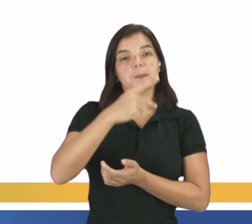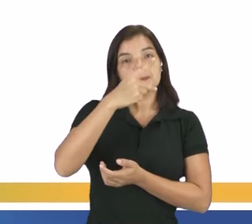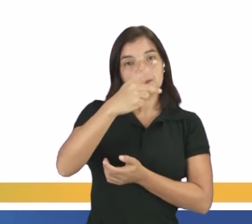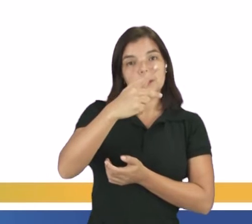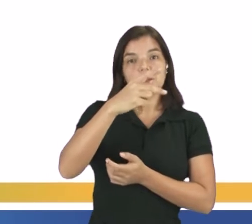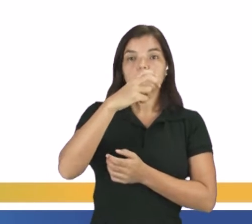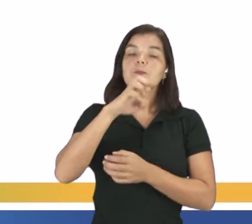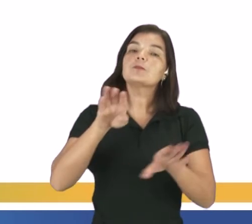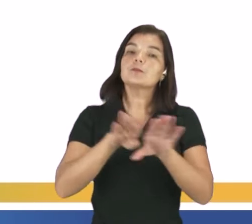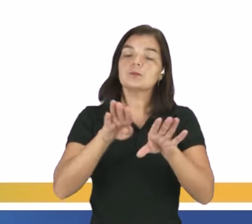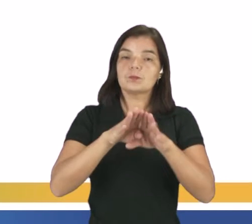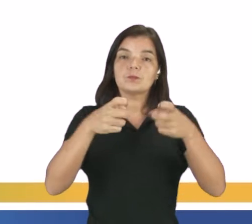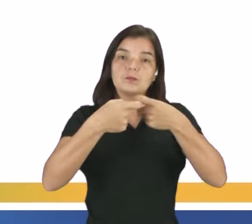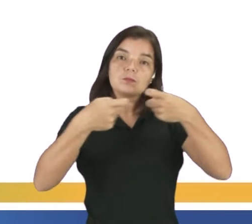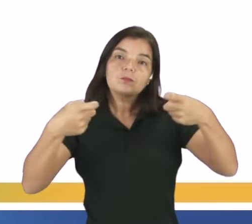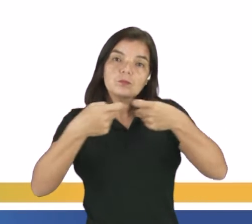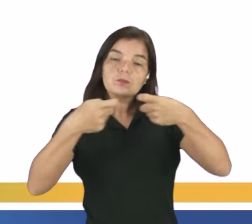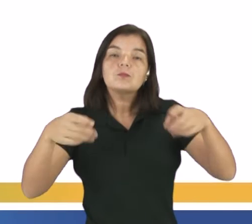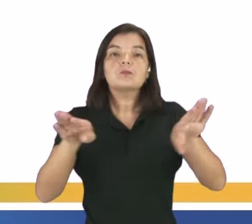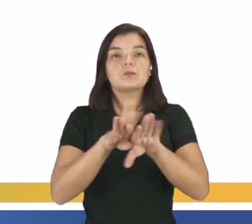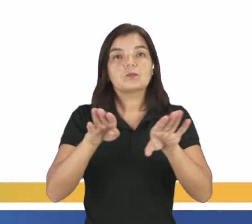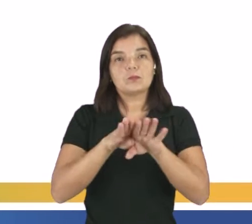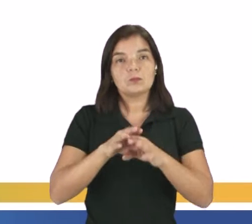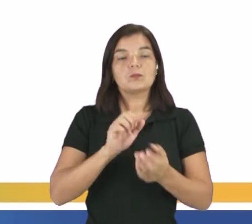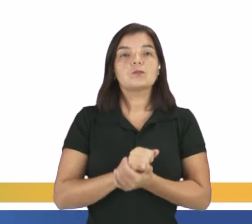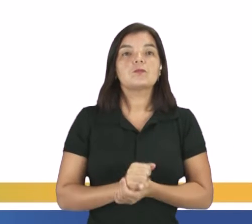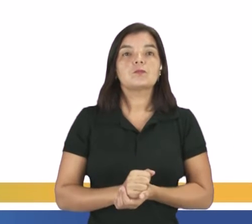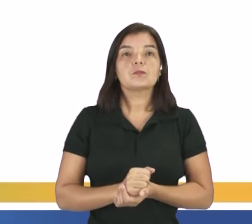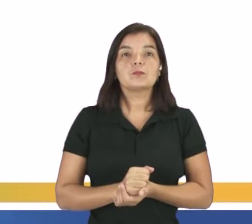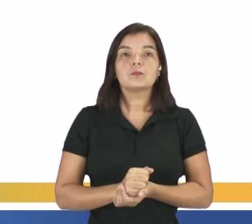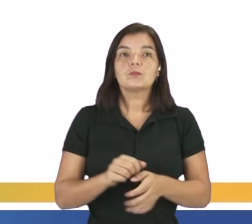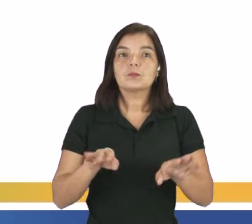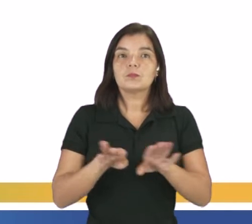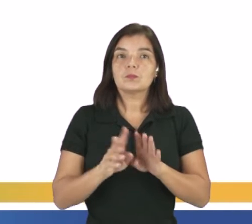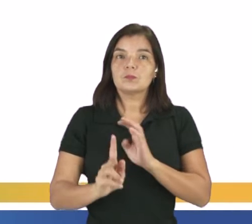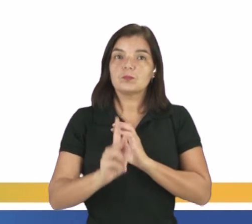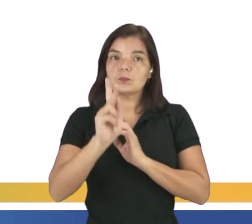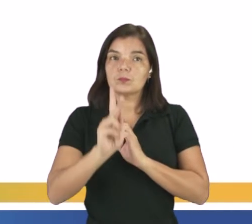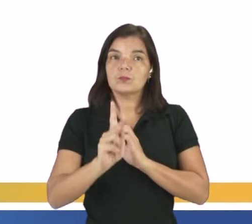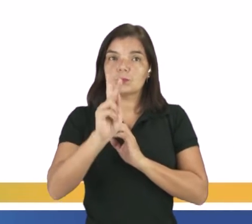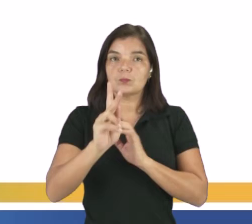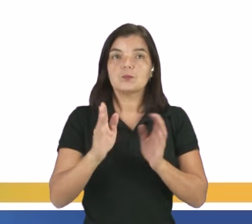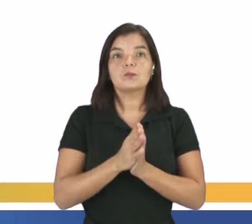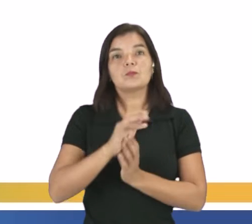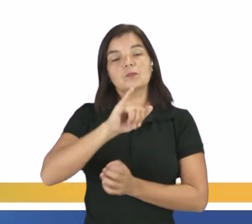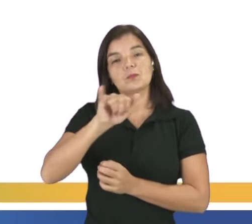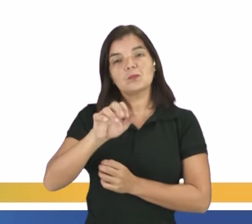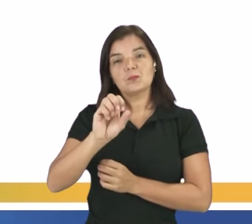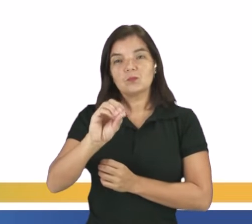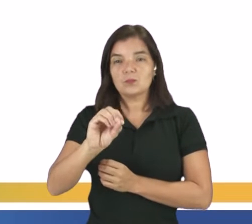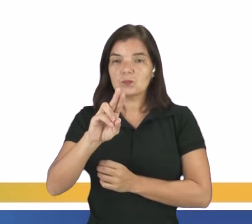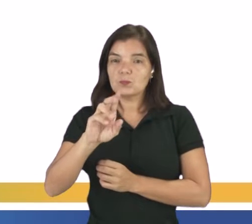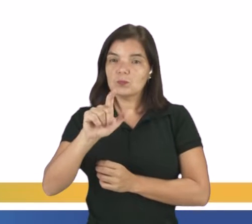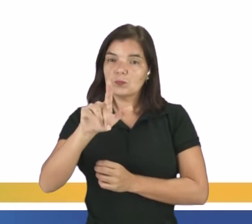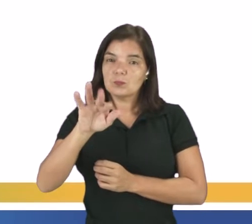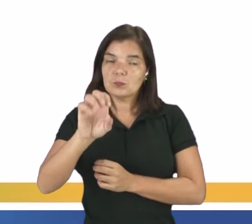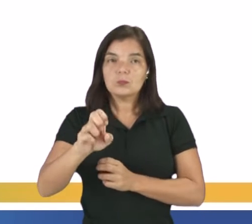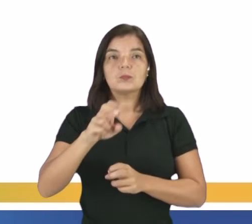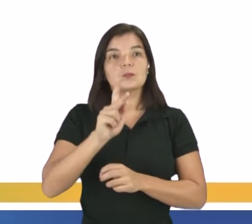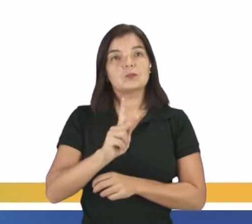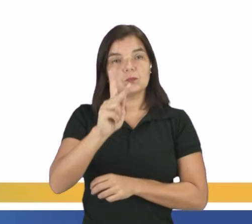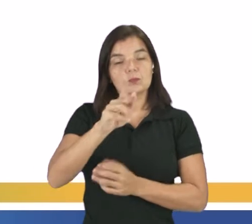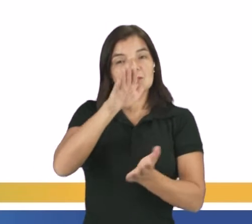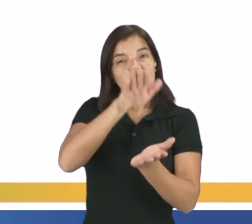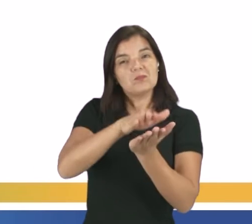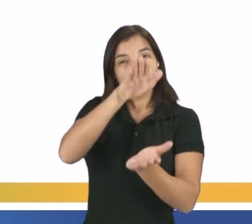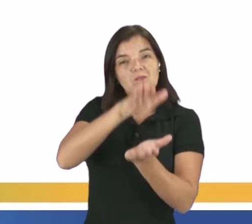energia potencial elástica, no caso, em unidades do Sistema Internacional, é medida em joules. O K é a constante elástica da